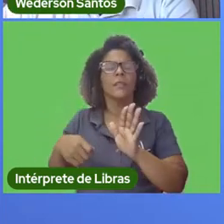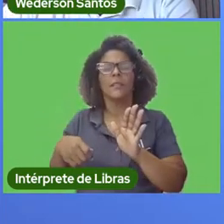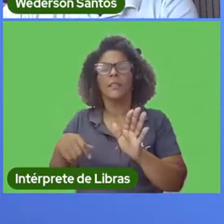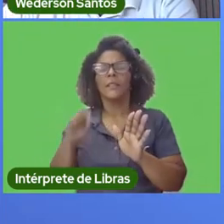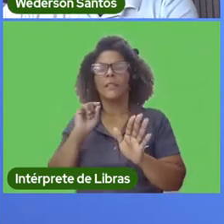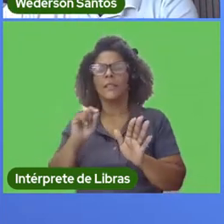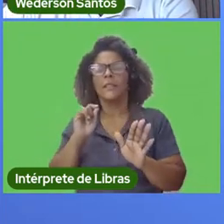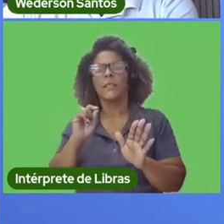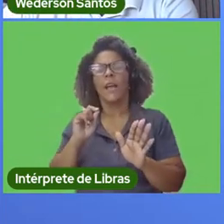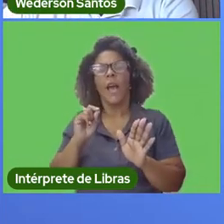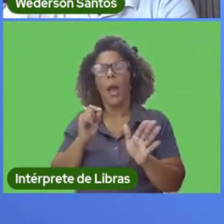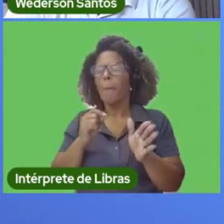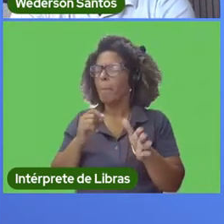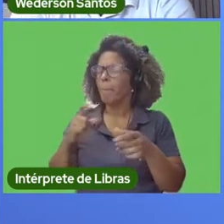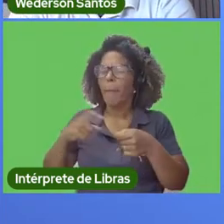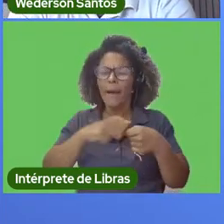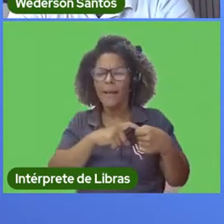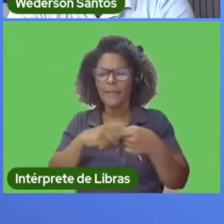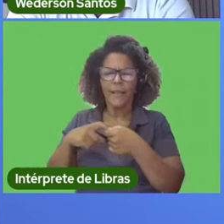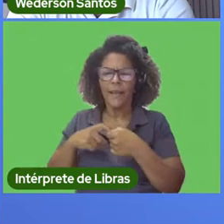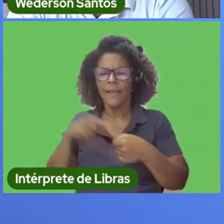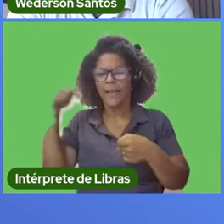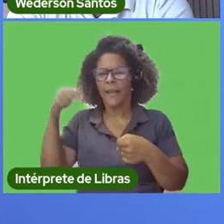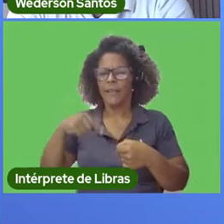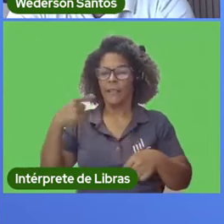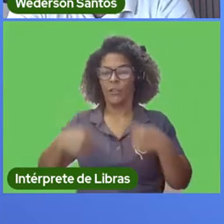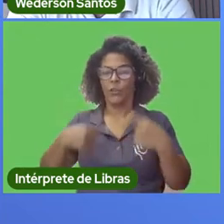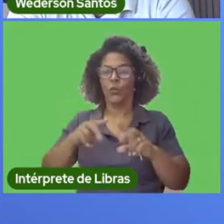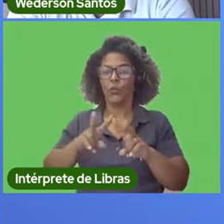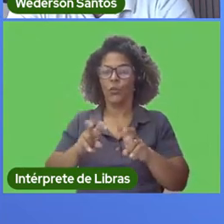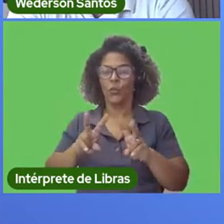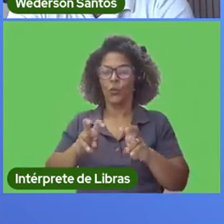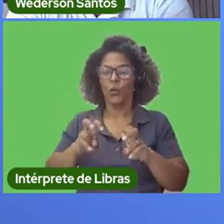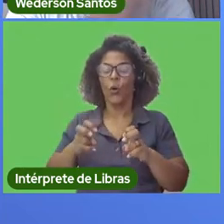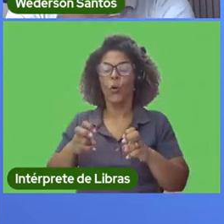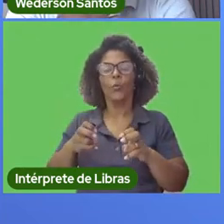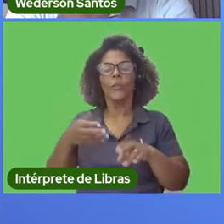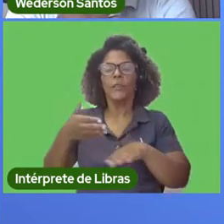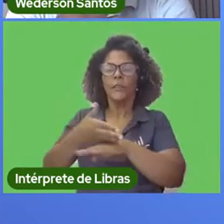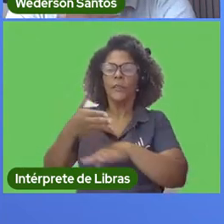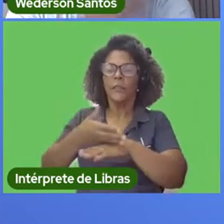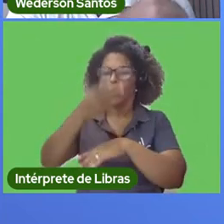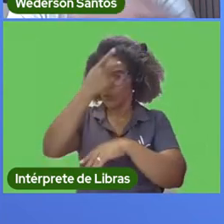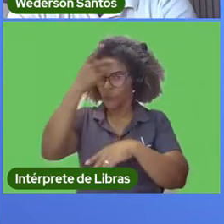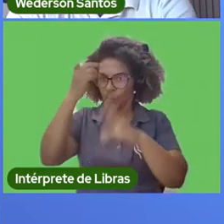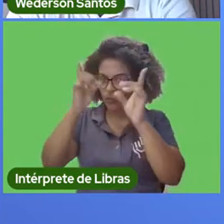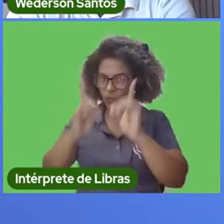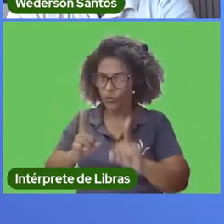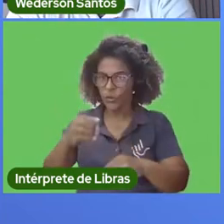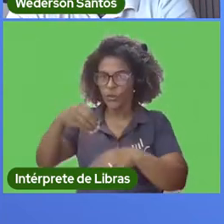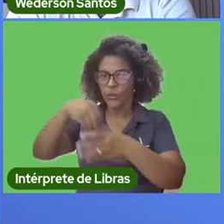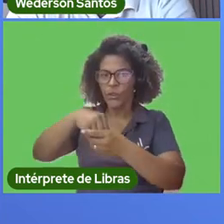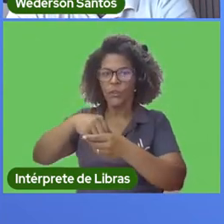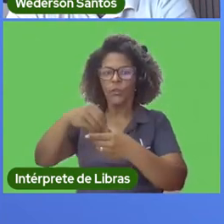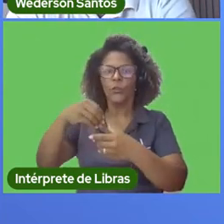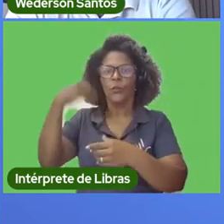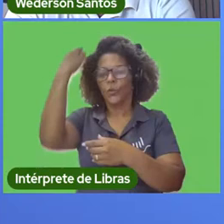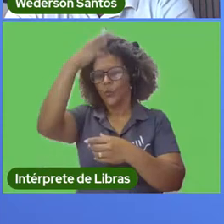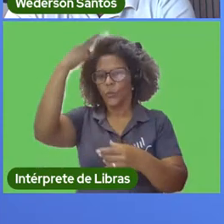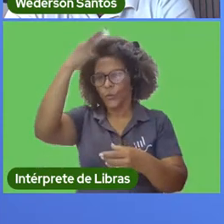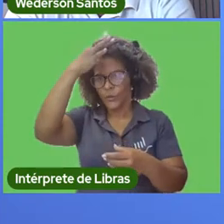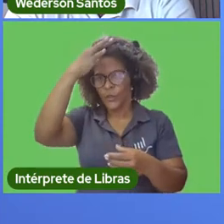e é um parceiro importante aqui nas discussões sobre inserção da pessoa com deficiência no mercado de trabalho aqui no Espírito